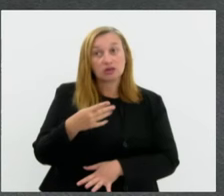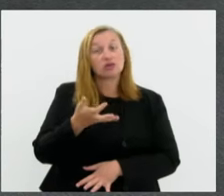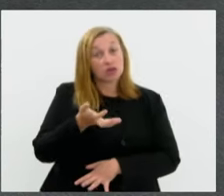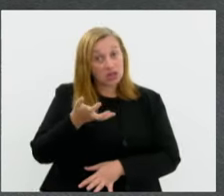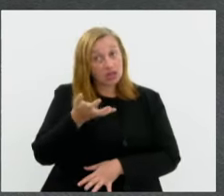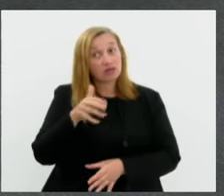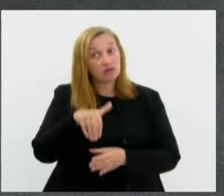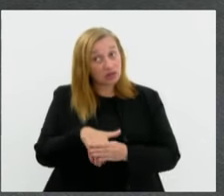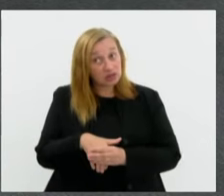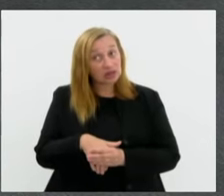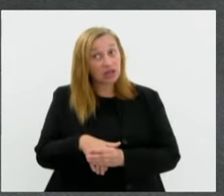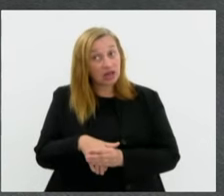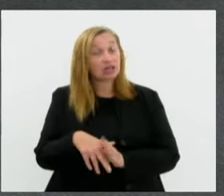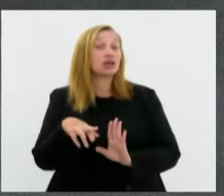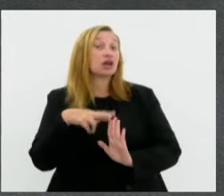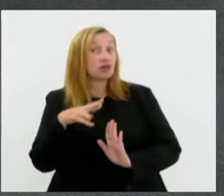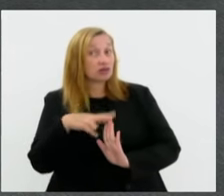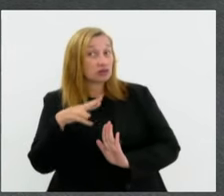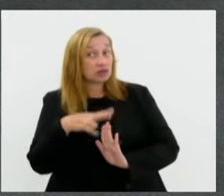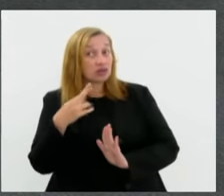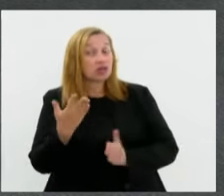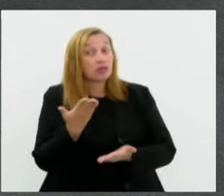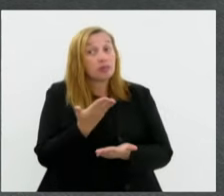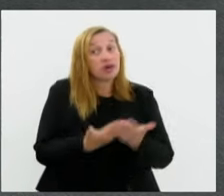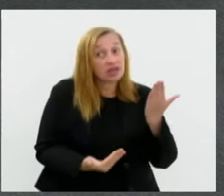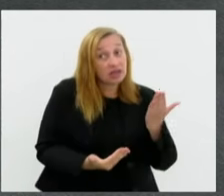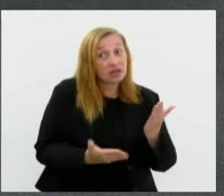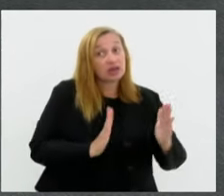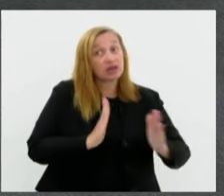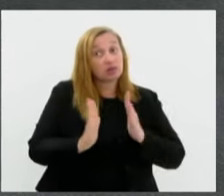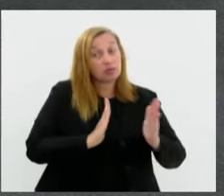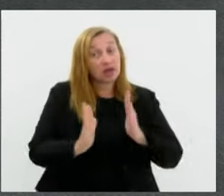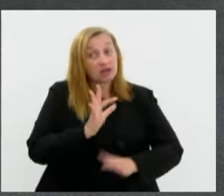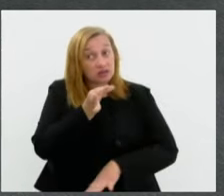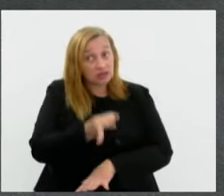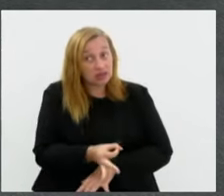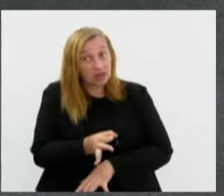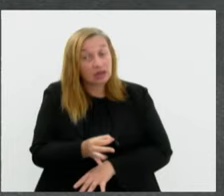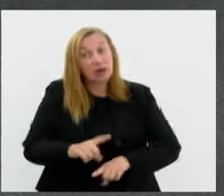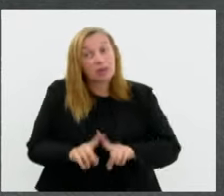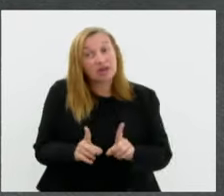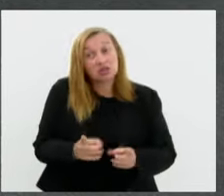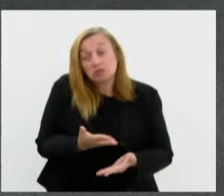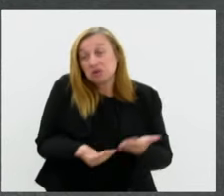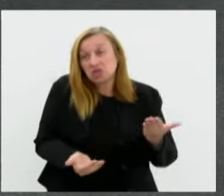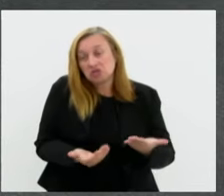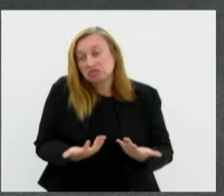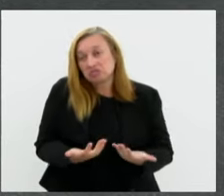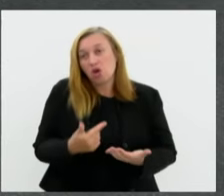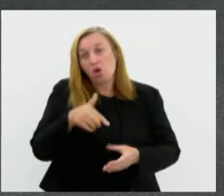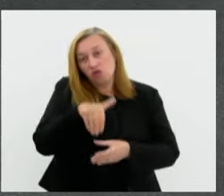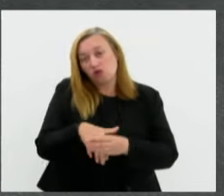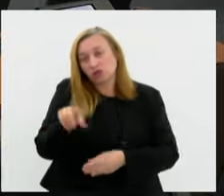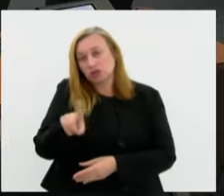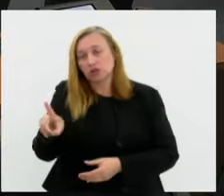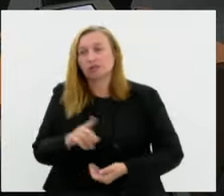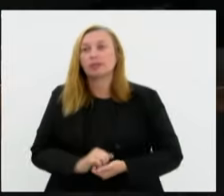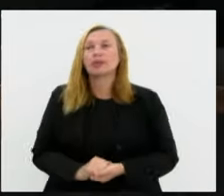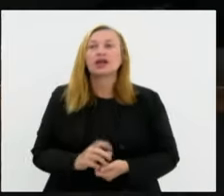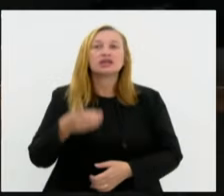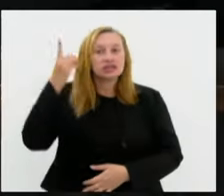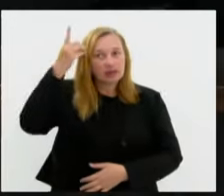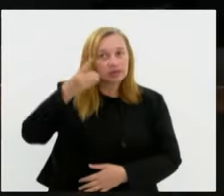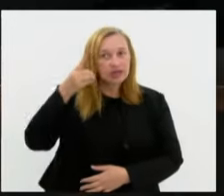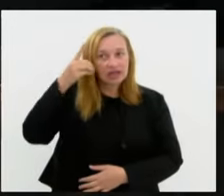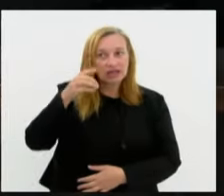votado na nossa resolução que foi derrotada, que era um prazo determinado. Perfeito. Como ela foi derrotada, eu voto não. Obrigado. Deputada